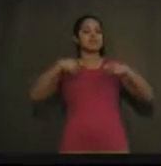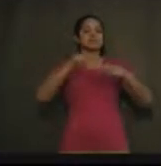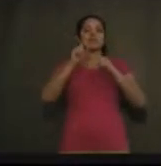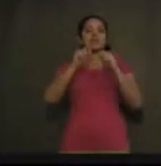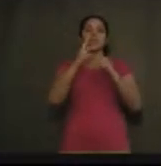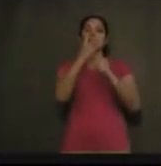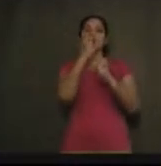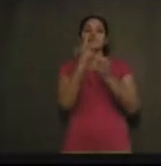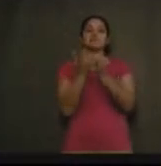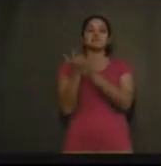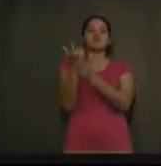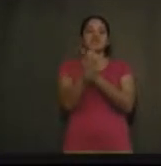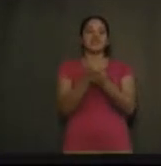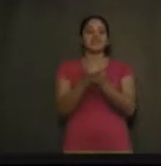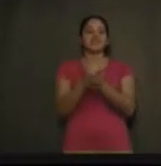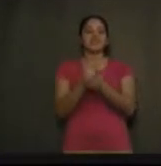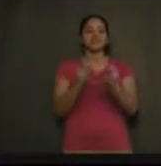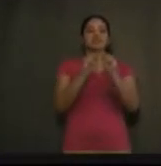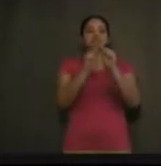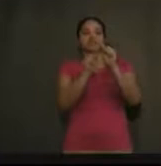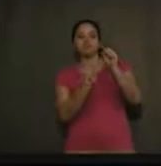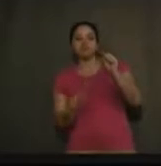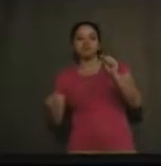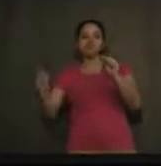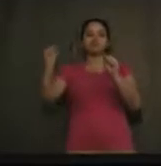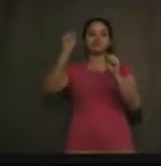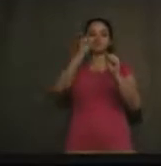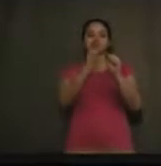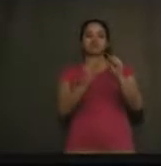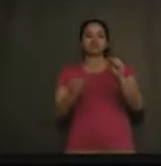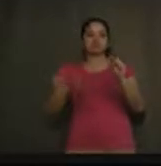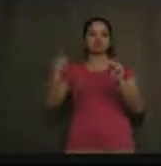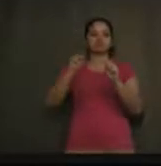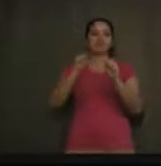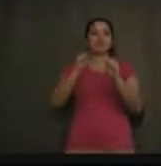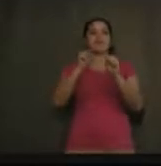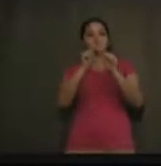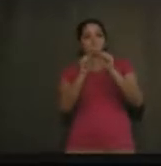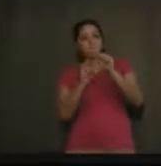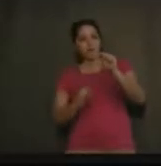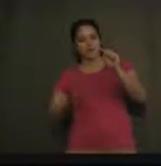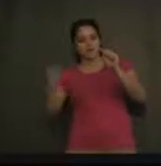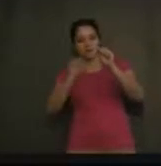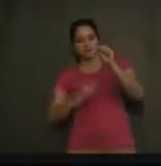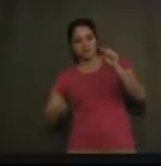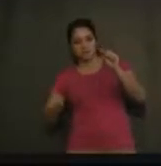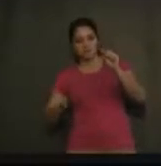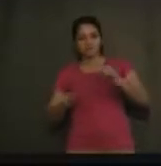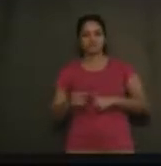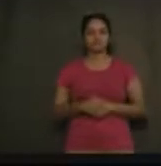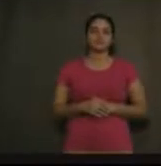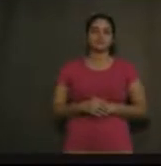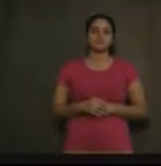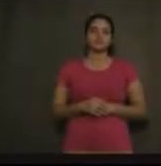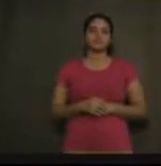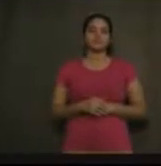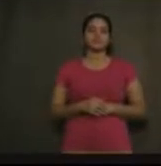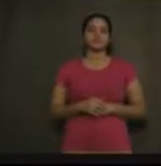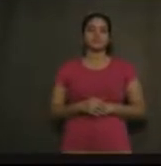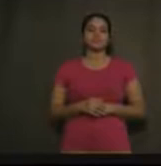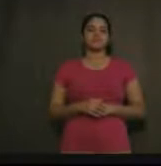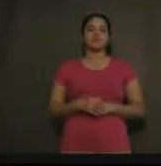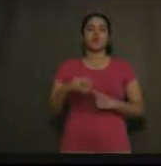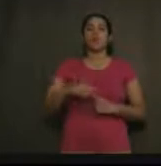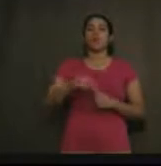laço aqui, um tipo de laço assim. Quer dizer, a instável, o único jeito de se aproximar da estável